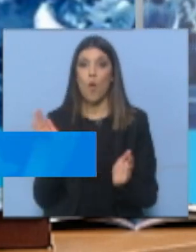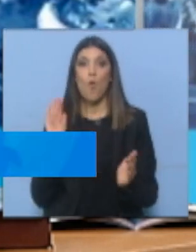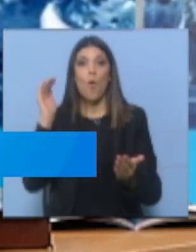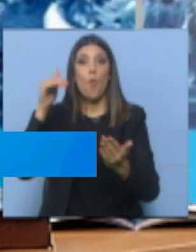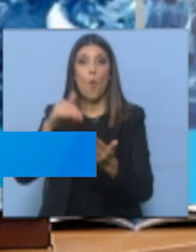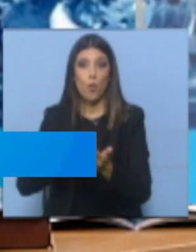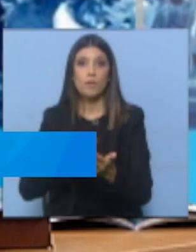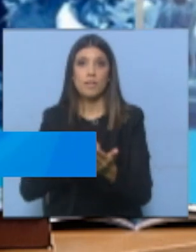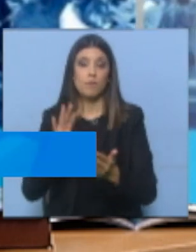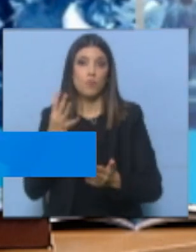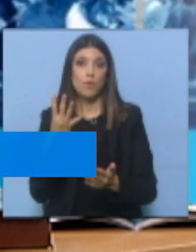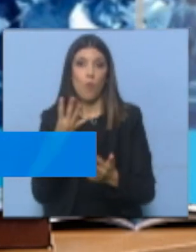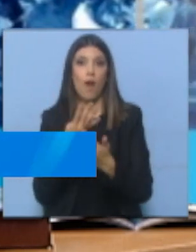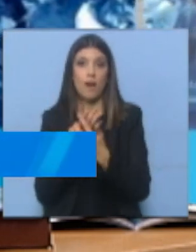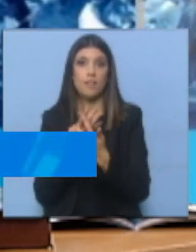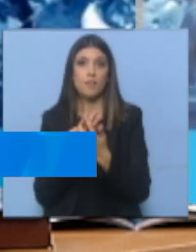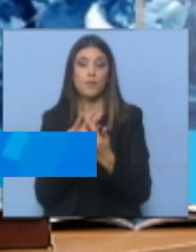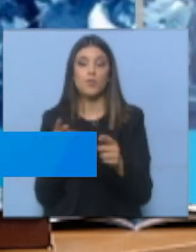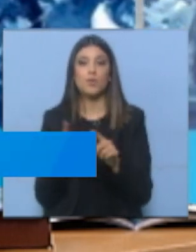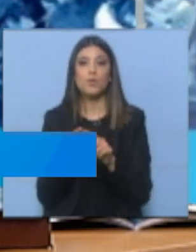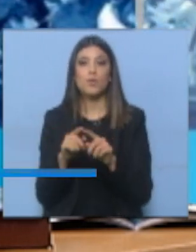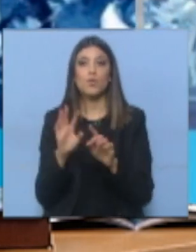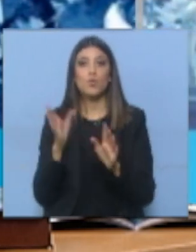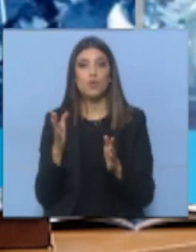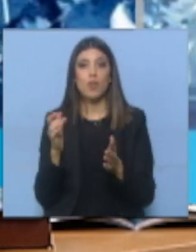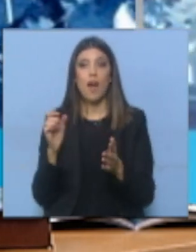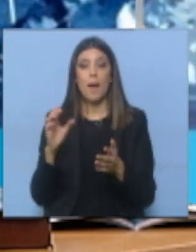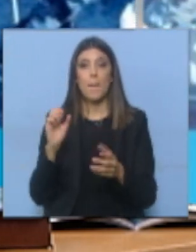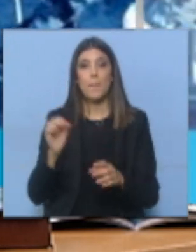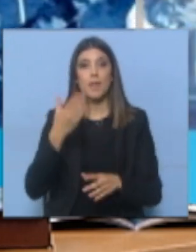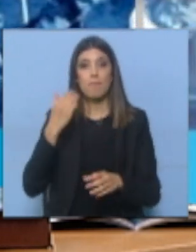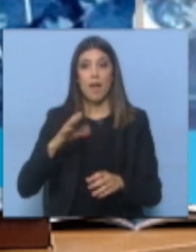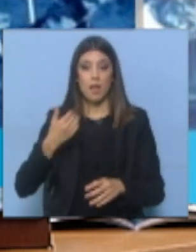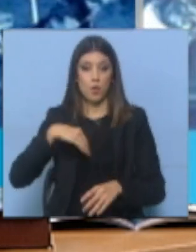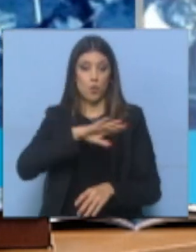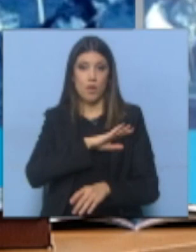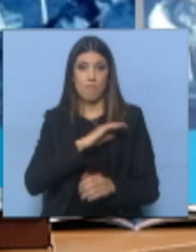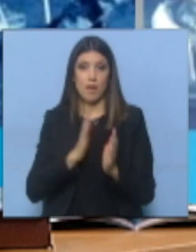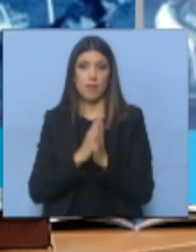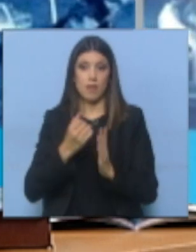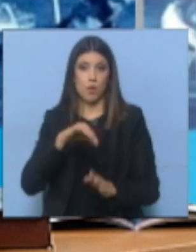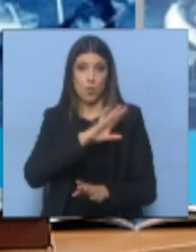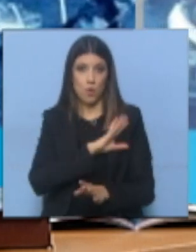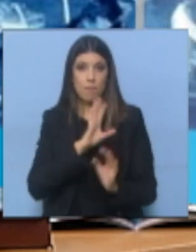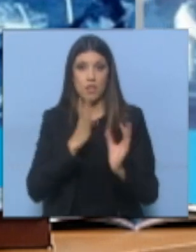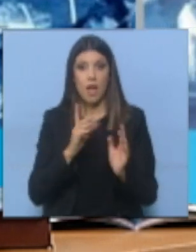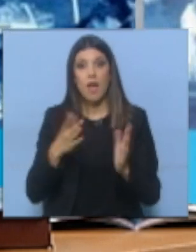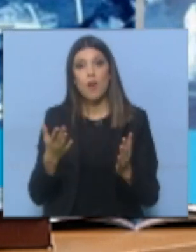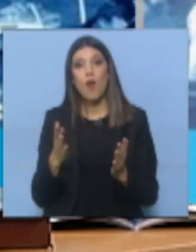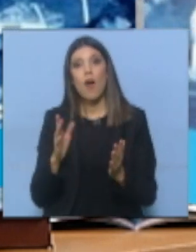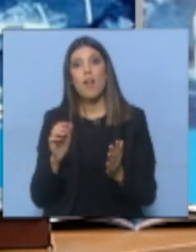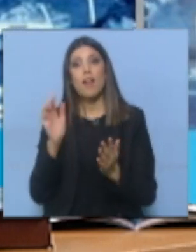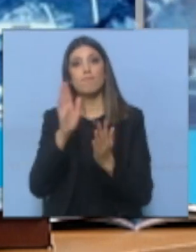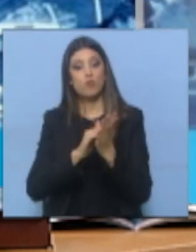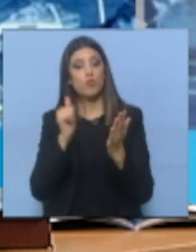Lectio Divina, que teve uma primeira edição pela Diocese de Coimbra. Sim. E agora que tem uma versão, digamos assim, corrigida e